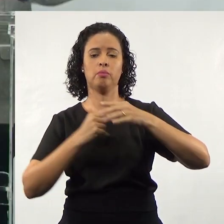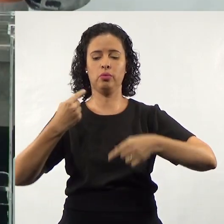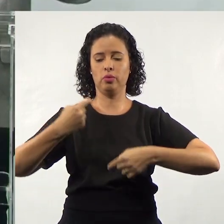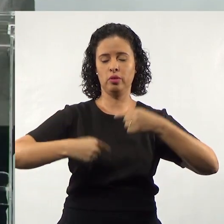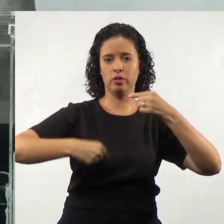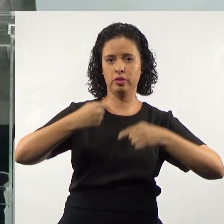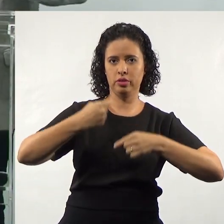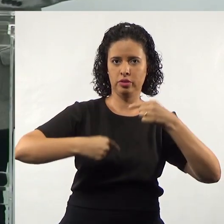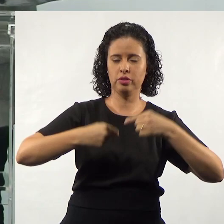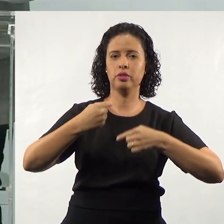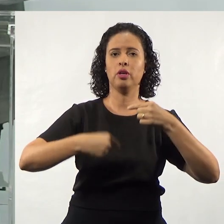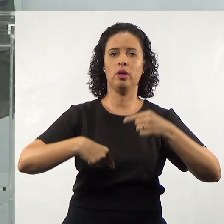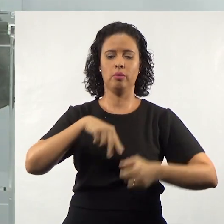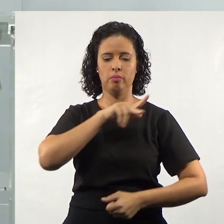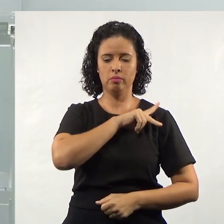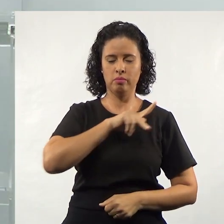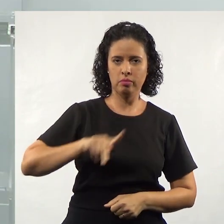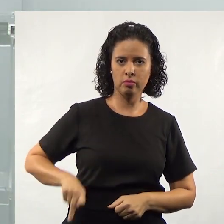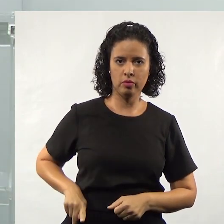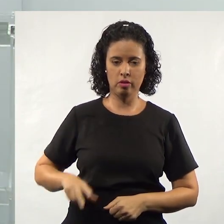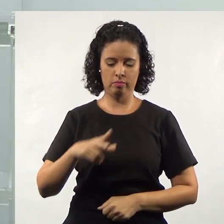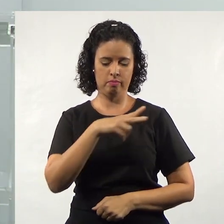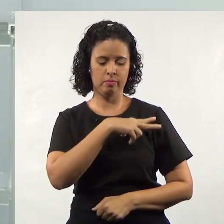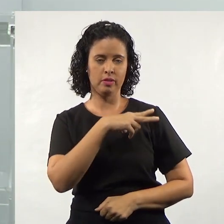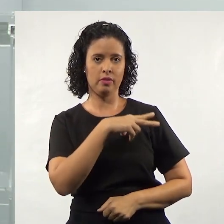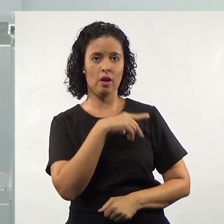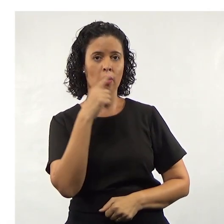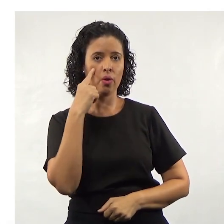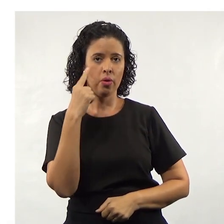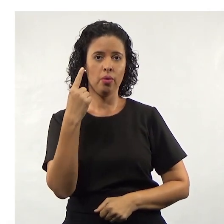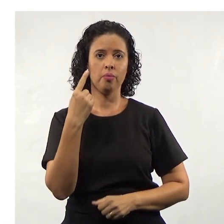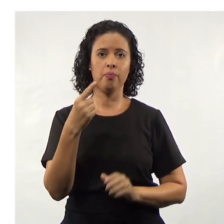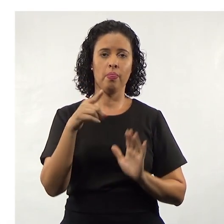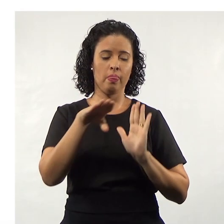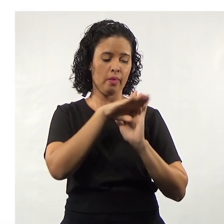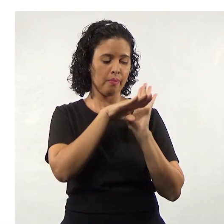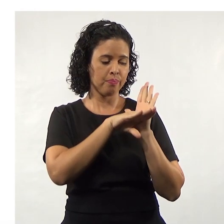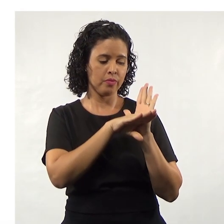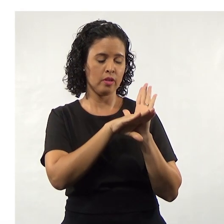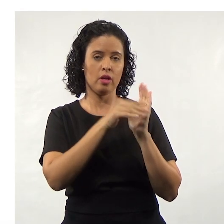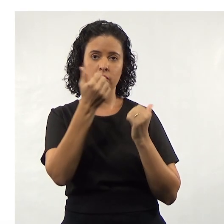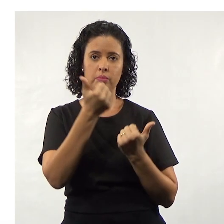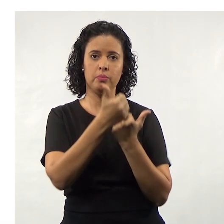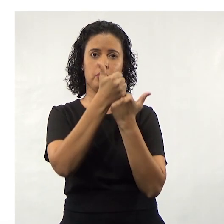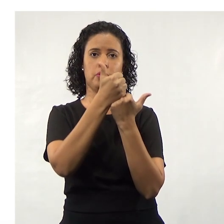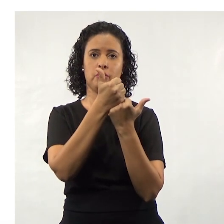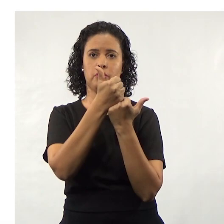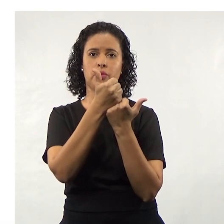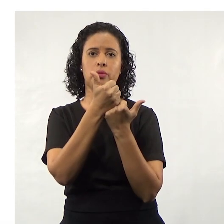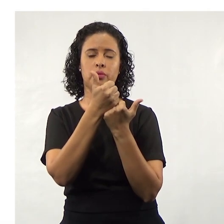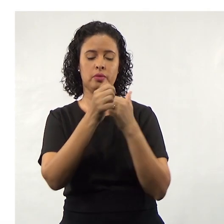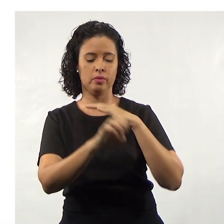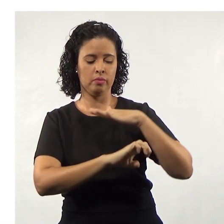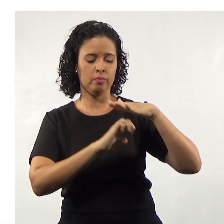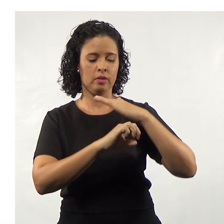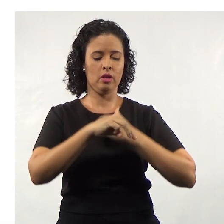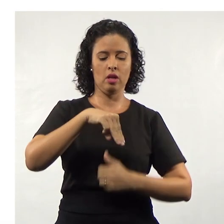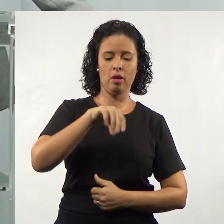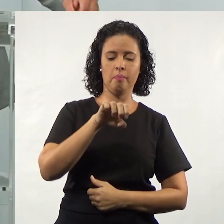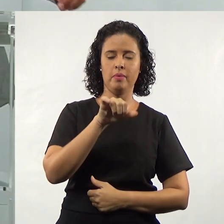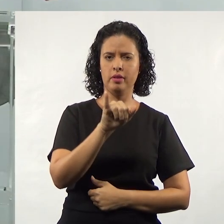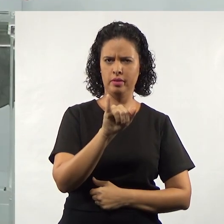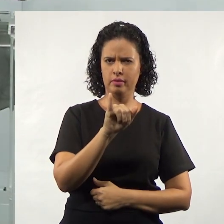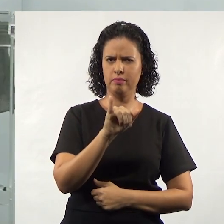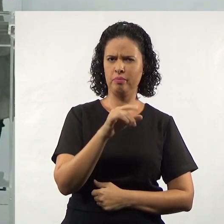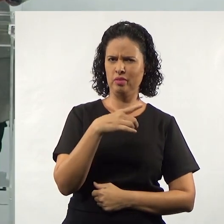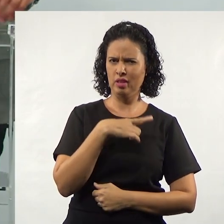públicas e privadas. Olha isso aqui, ó, programas de apoio para as micro e pequenas empresas. Professor,